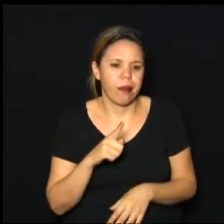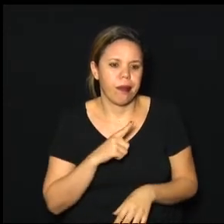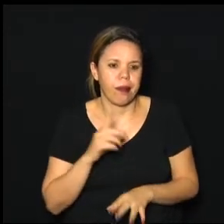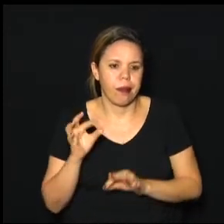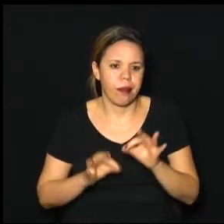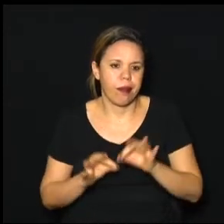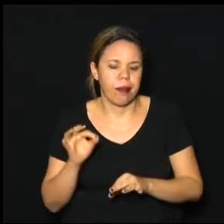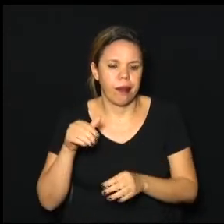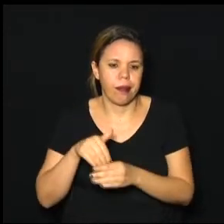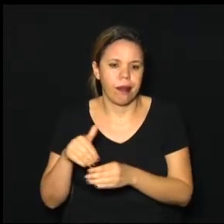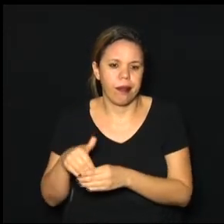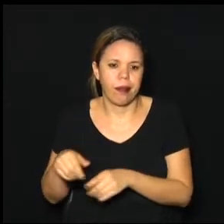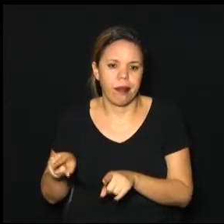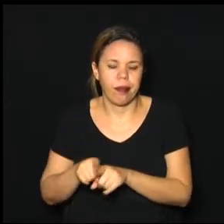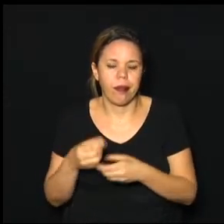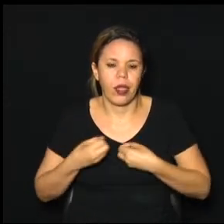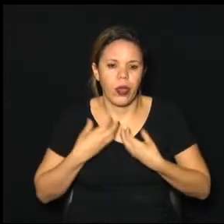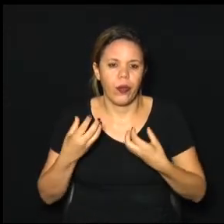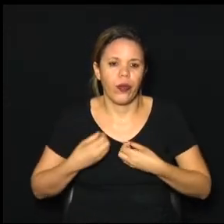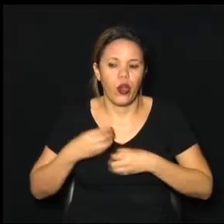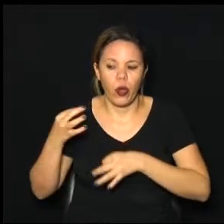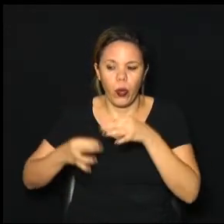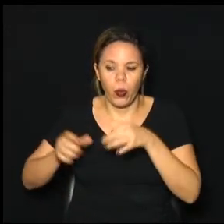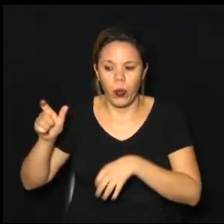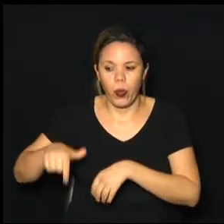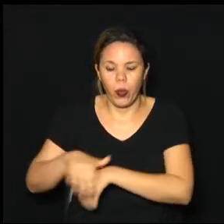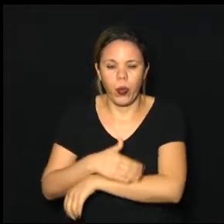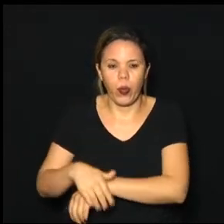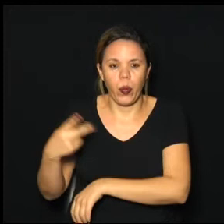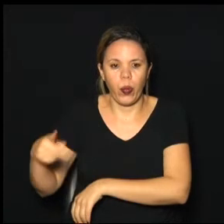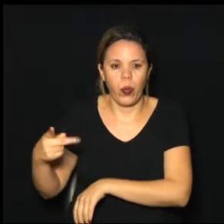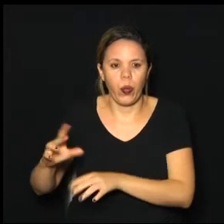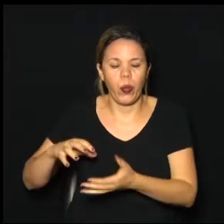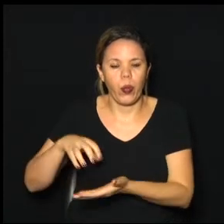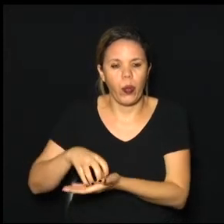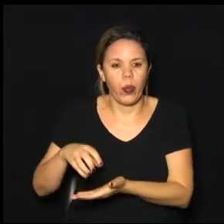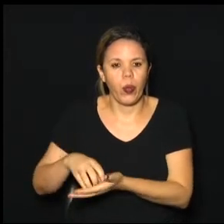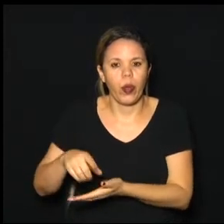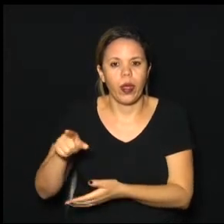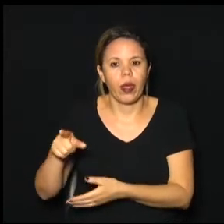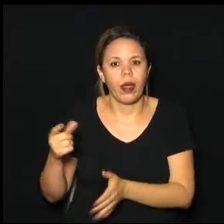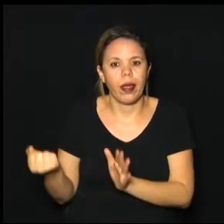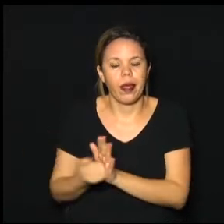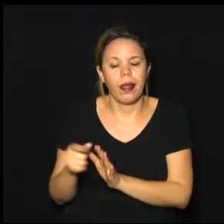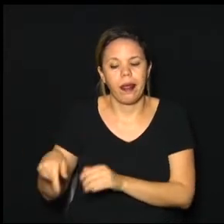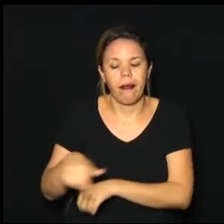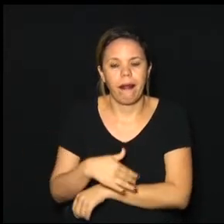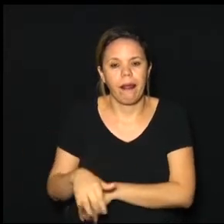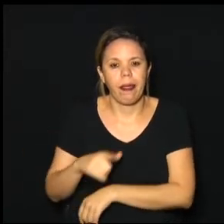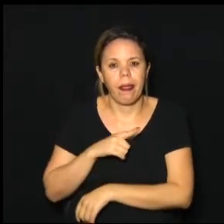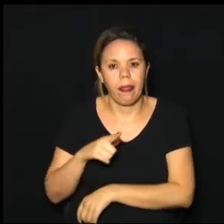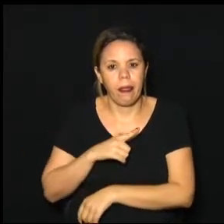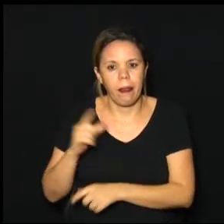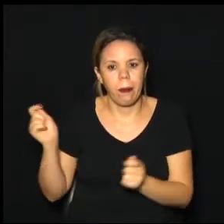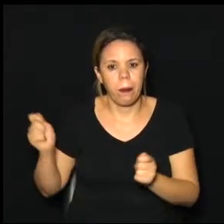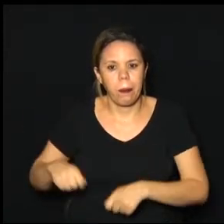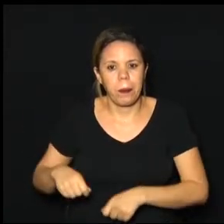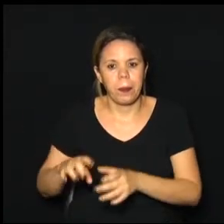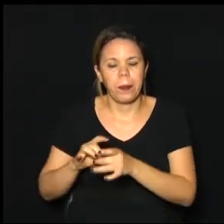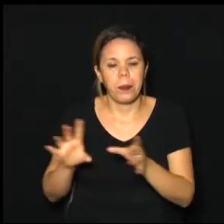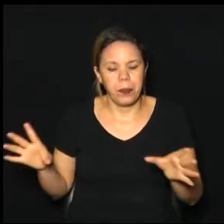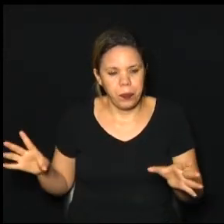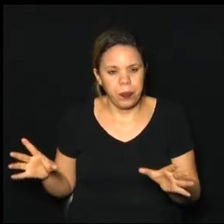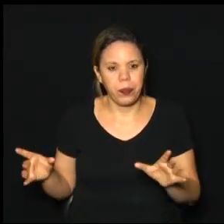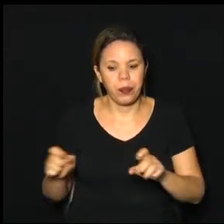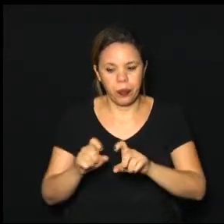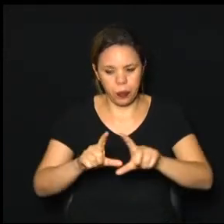Justiça Eleitoral, você vai ter que informar para o juiz eleitoral o endereço do seu comitê central, para que neste endereço você tenha a possibilidade de